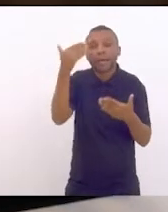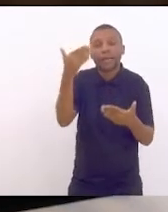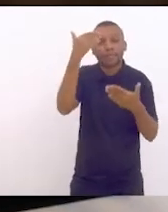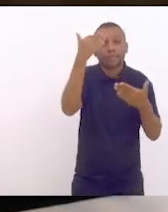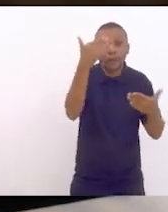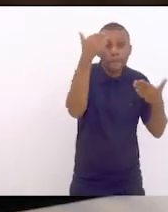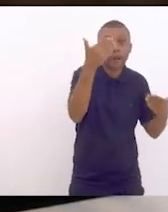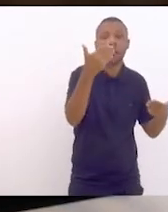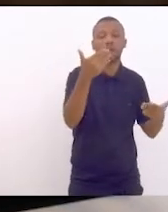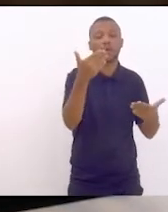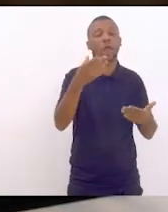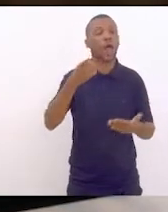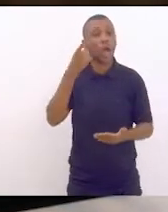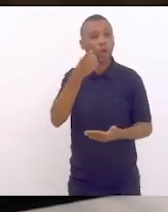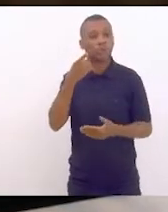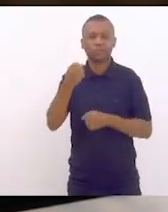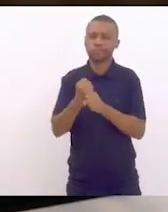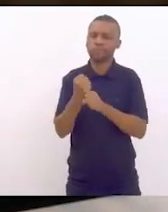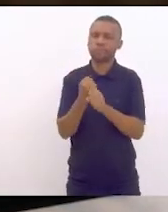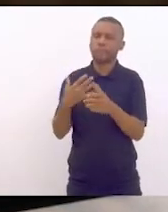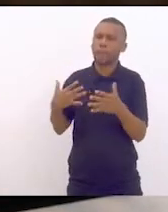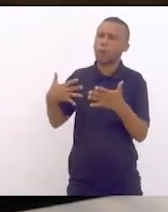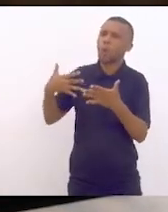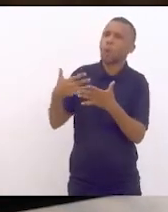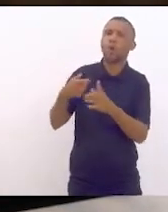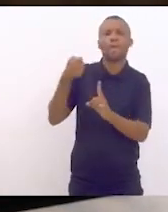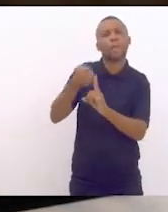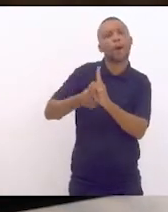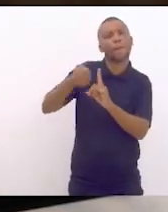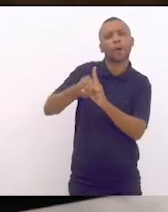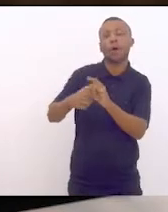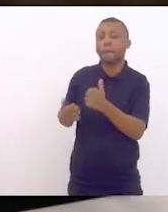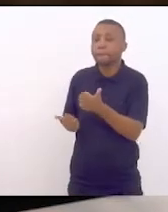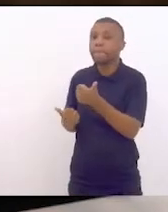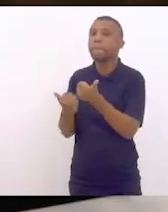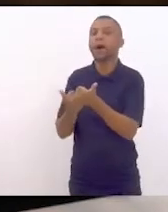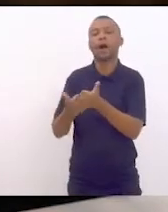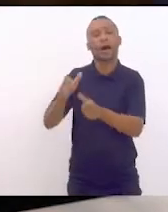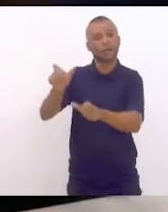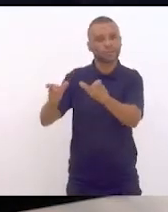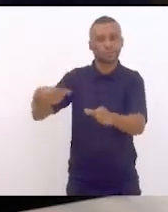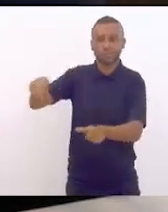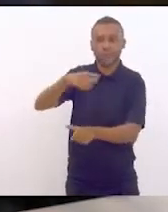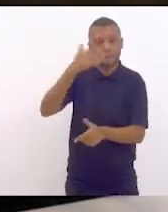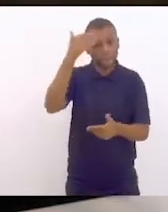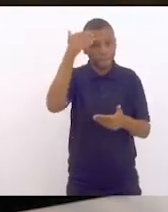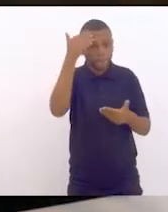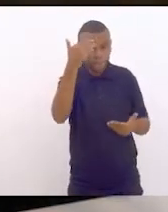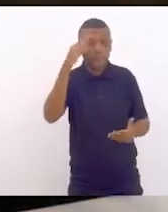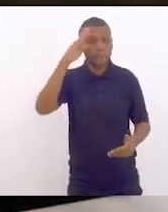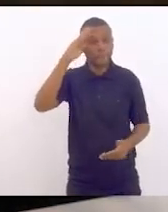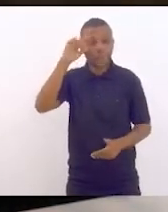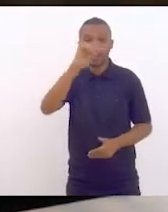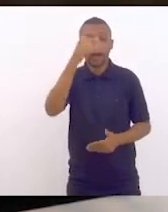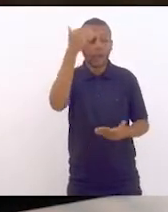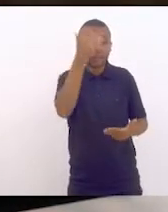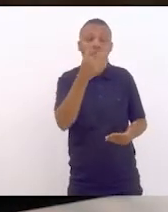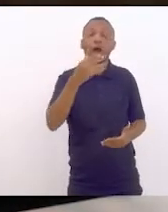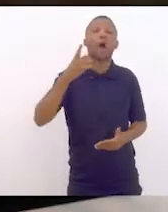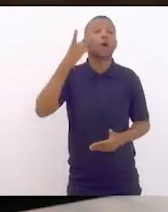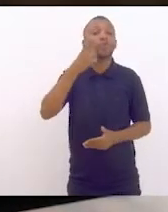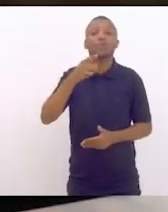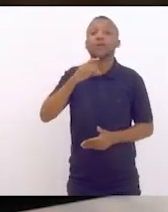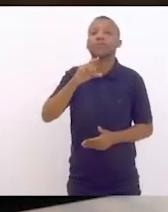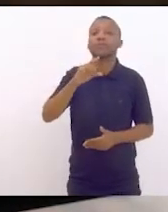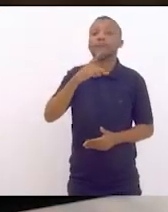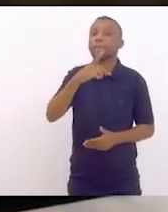deputados que durante anos lutaram por esses moradores, em especial ao deputado Paulo Ramos, que a gente em 2018 fez